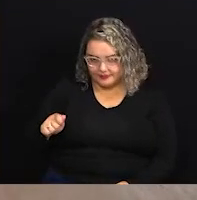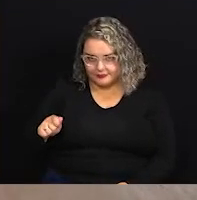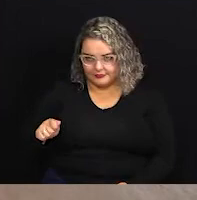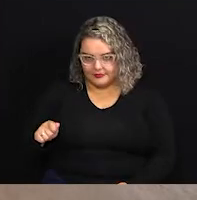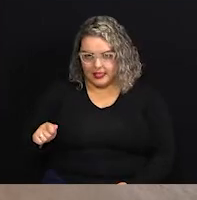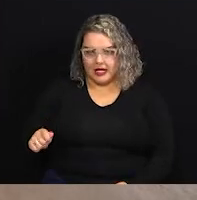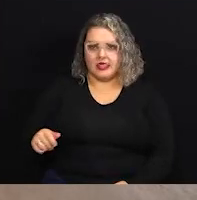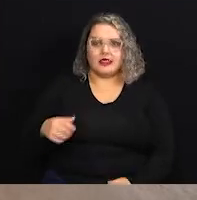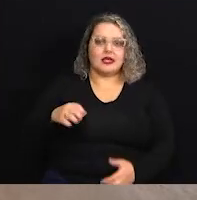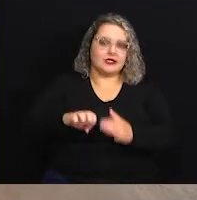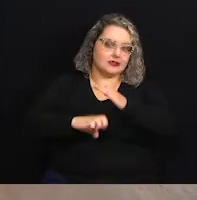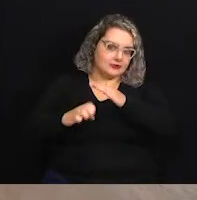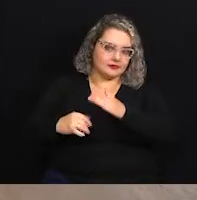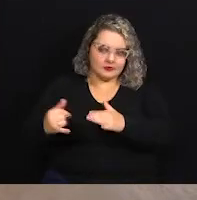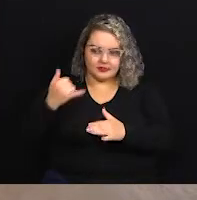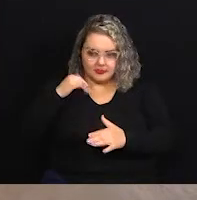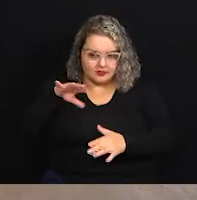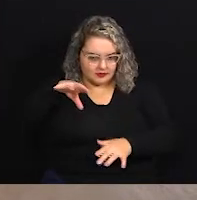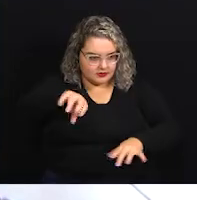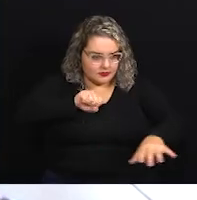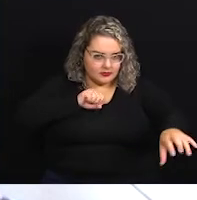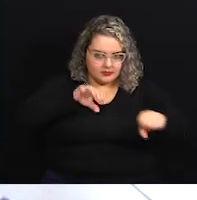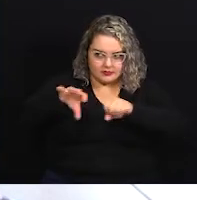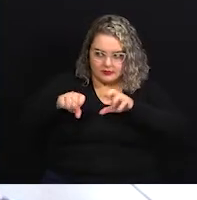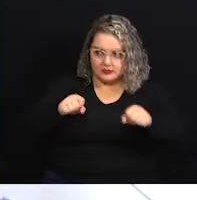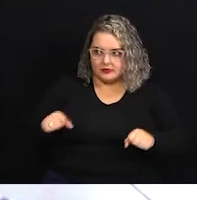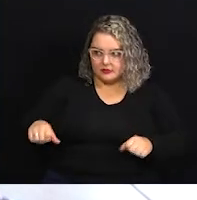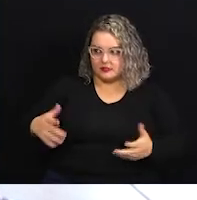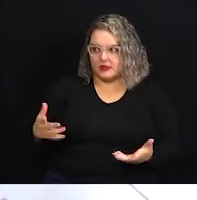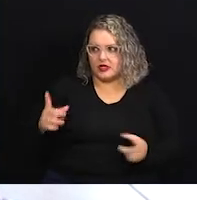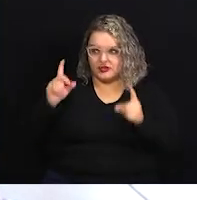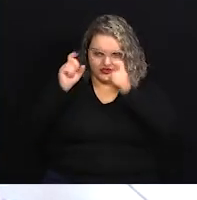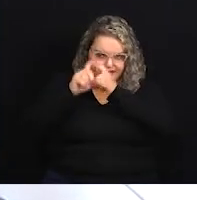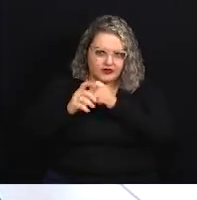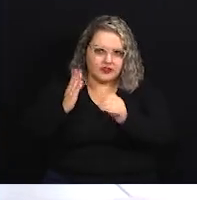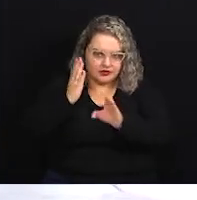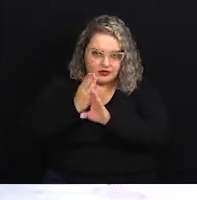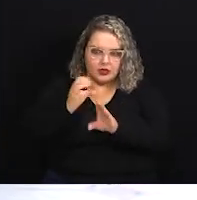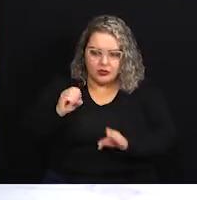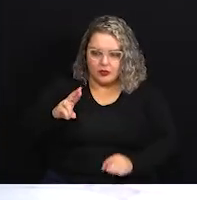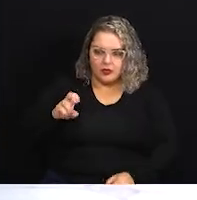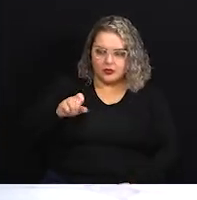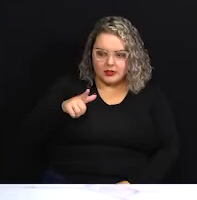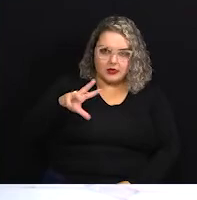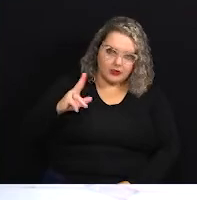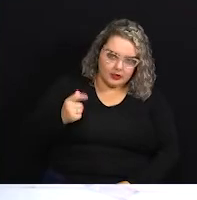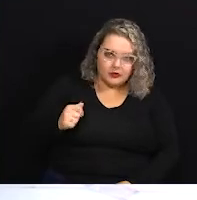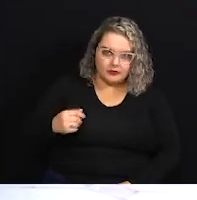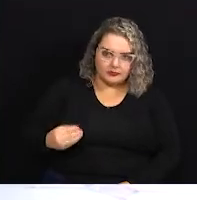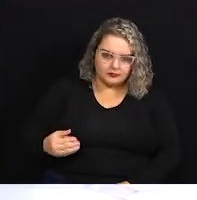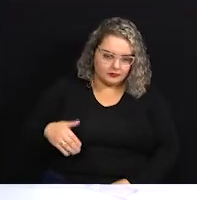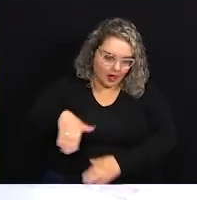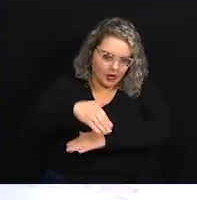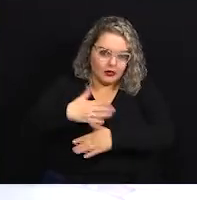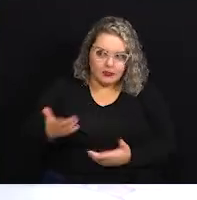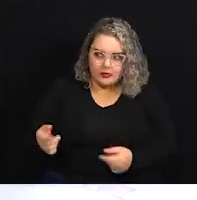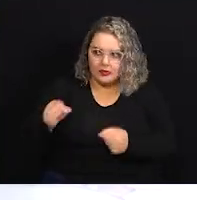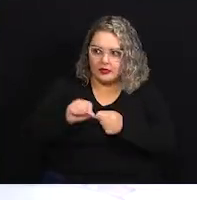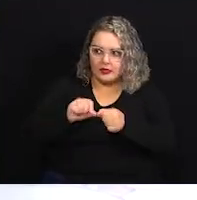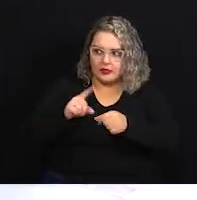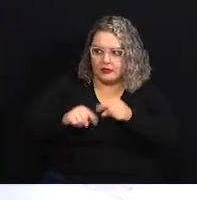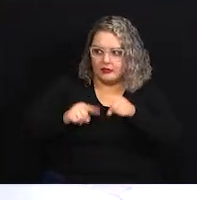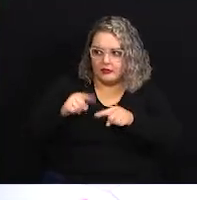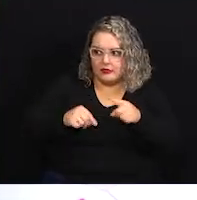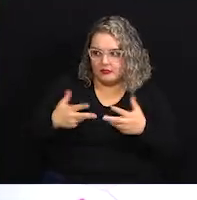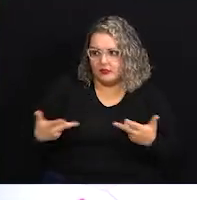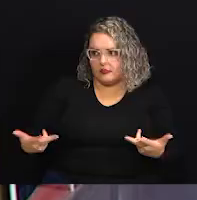de telefonia estão tirando de circulação, hoje em dia é muito difícil você encontrar um orelhão na rua. Eles são feitos de um material,